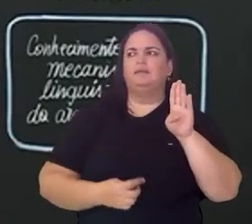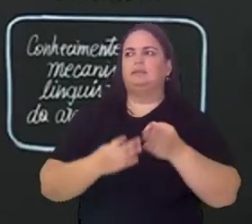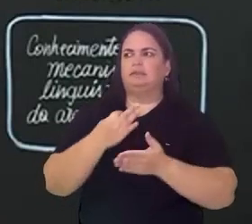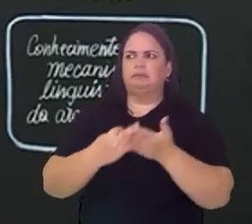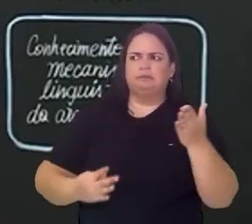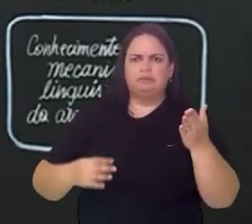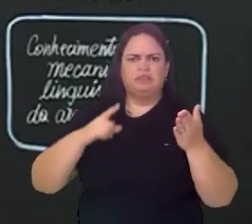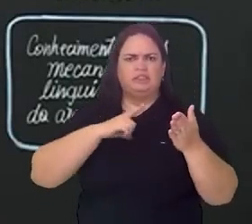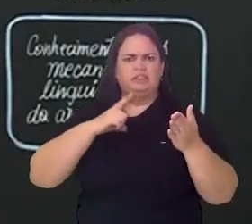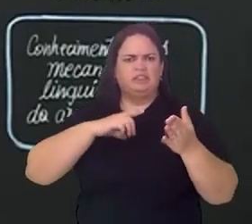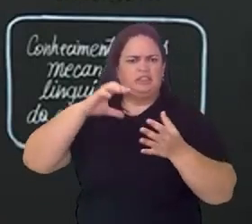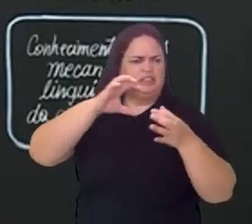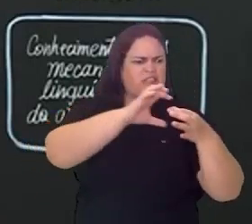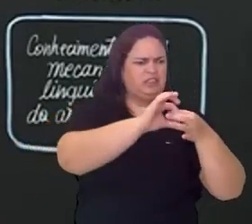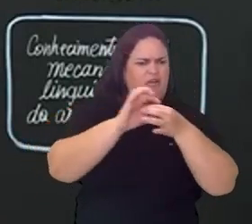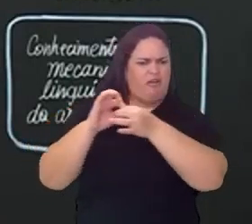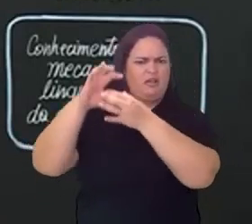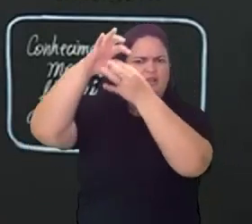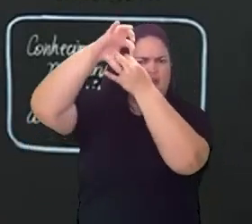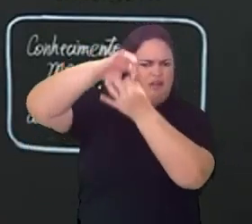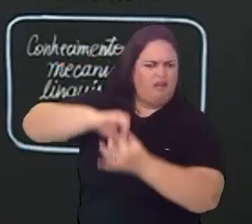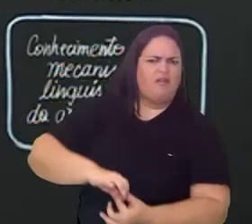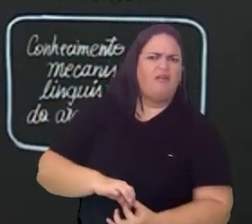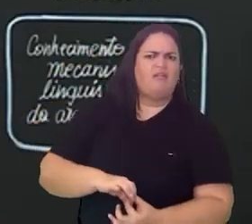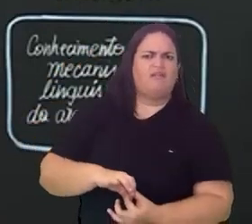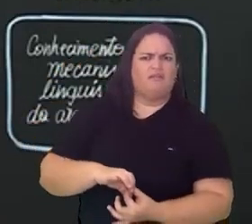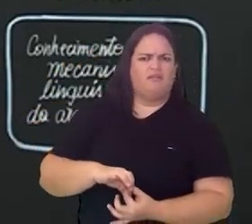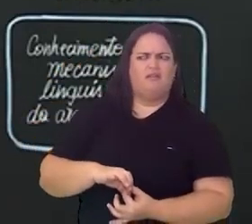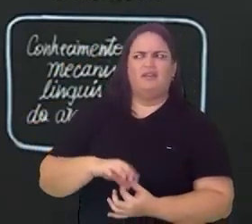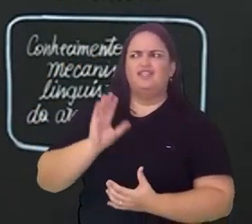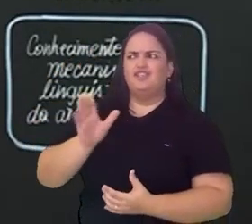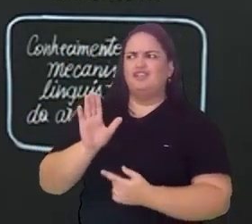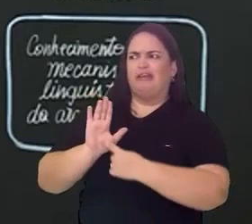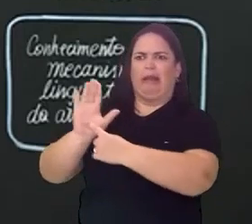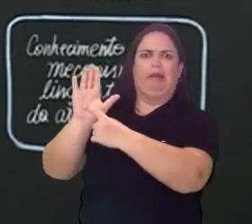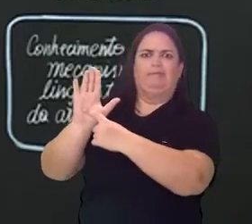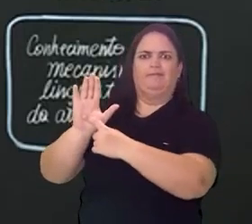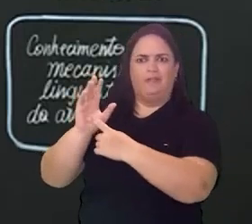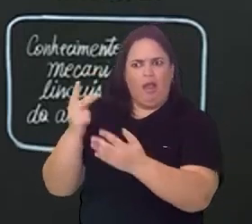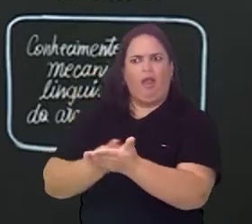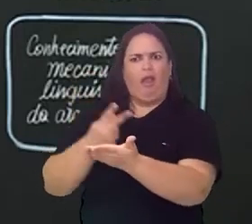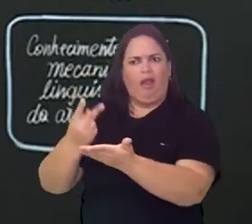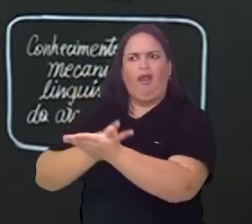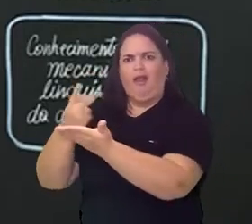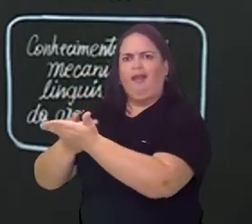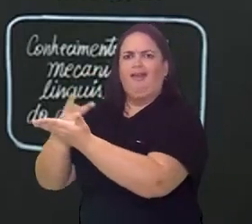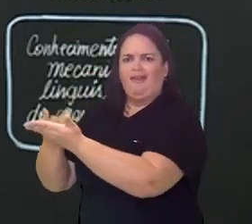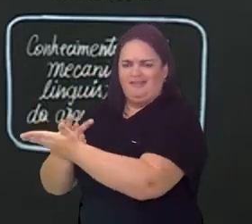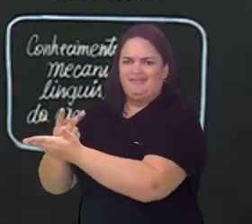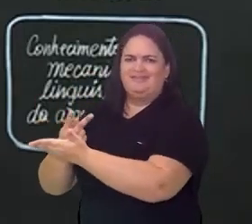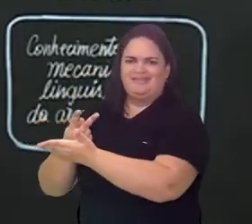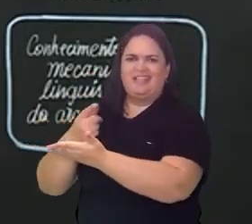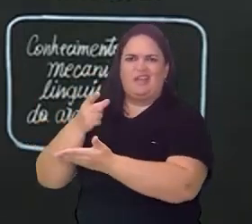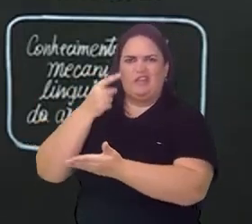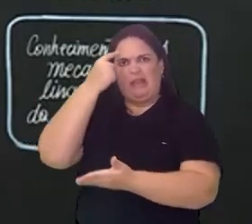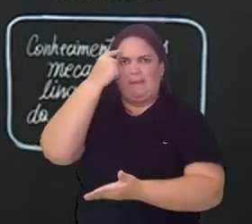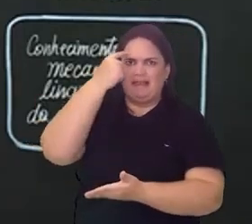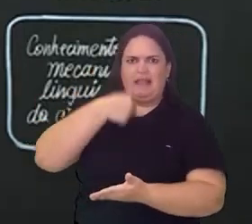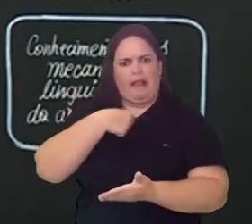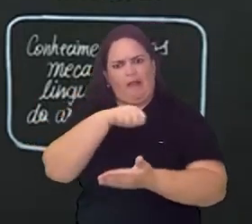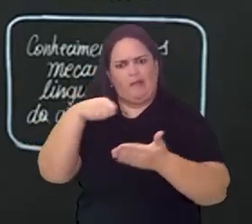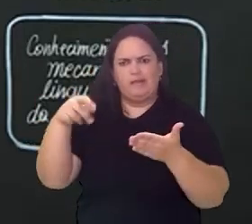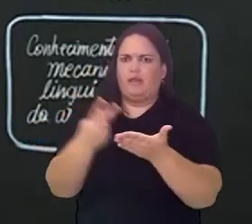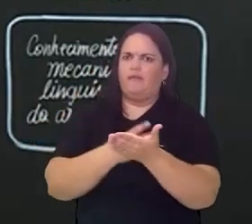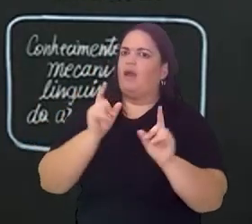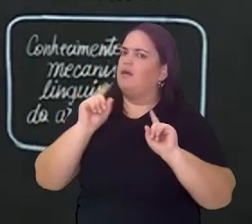que apresenta problemas de coerência e de coesão também. Por isso que eu já coloquei um alerta de erro aqui, ó, para você não achar que esse texto foi mal escrito e